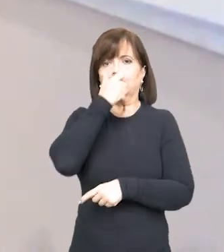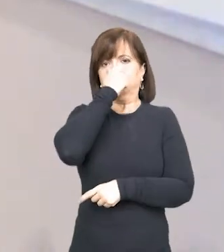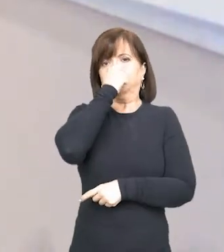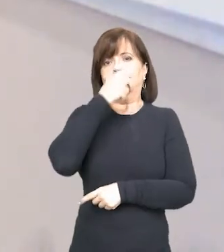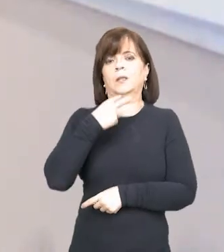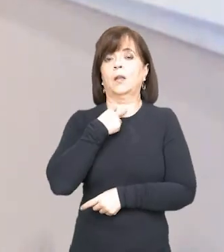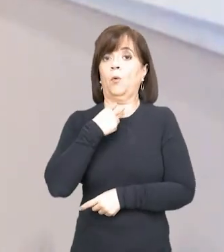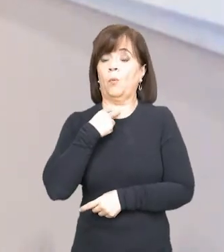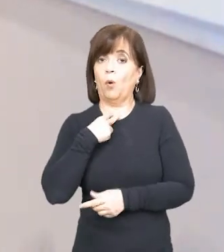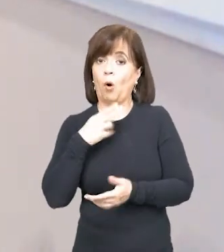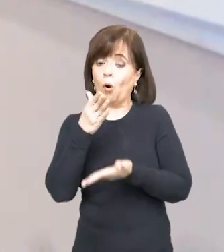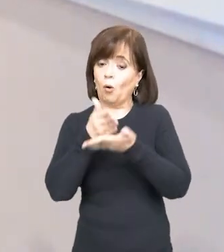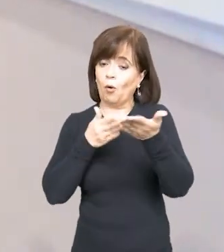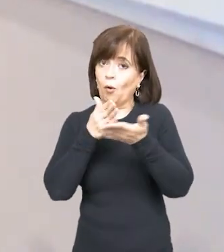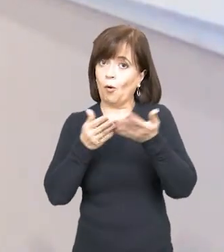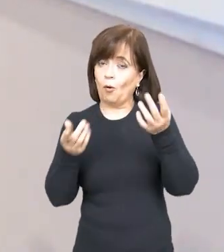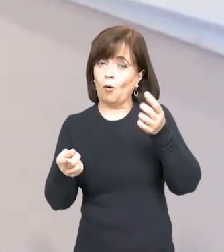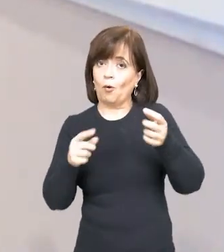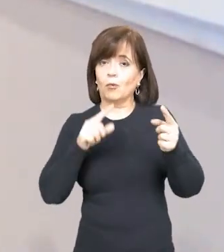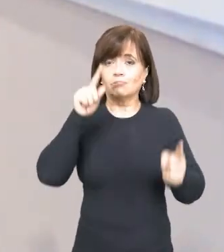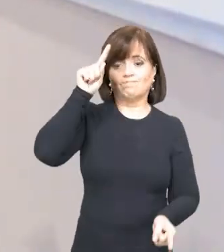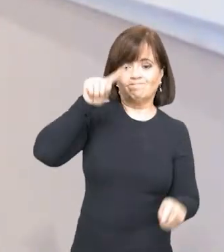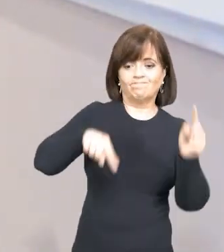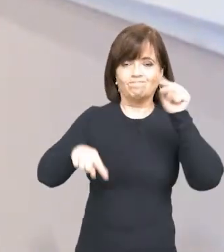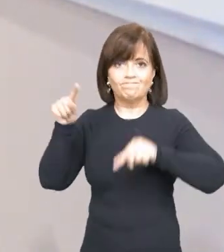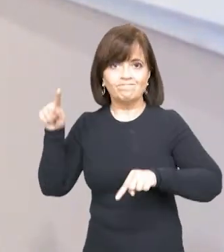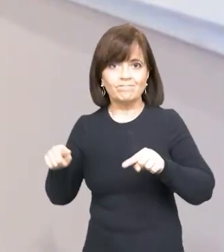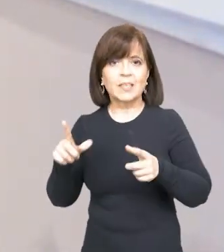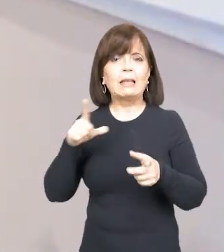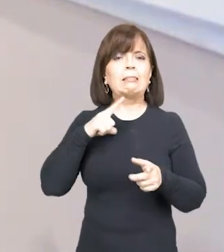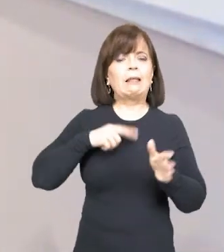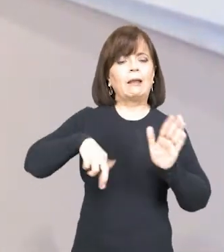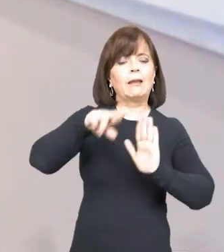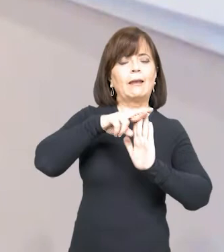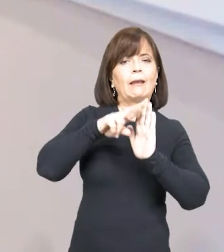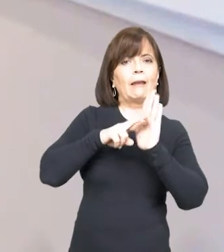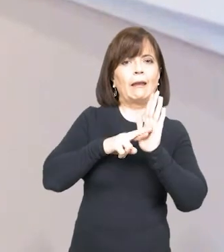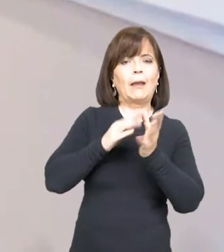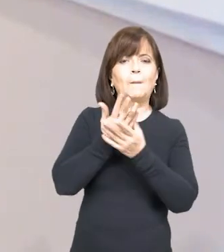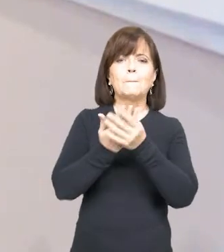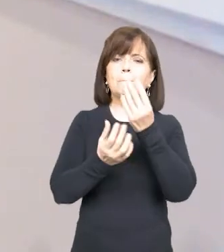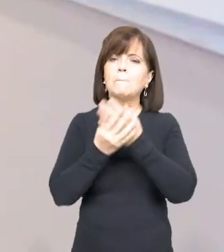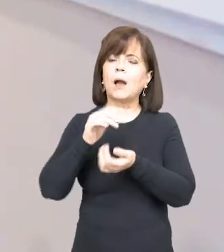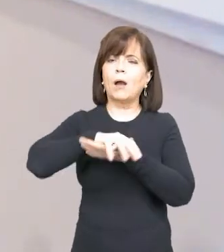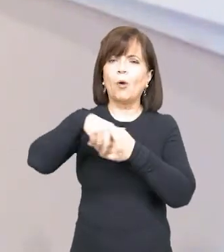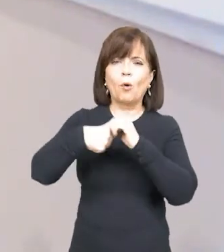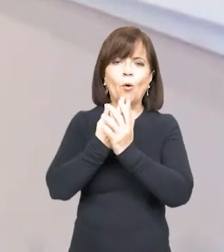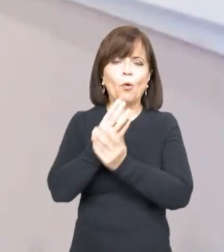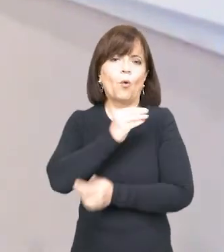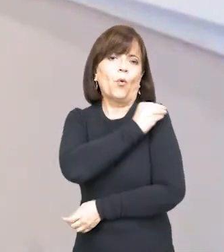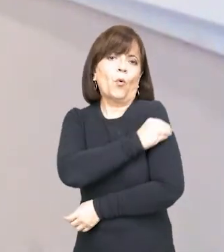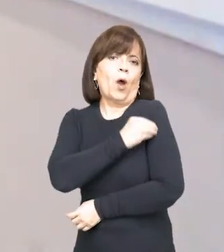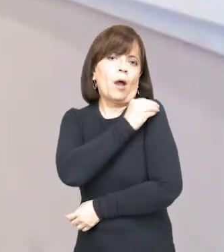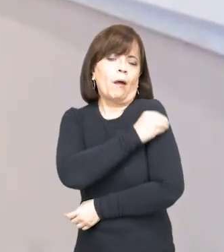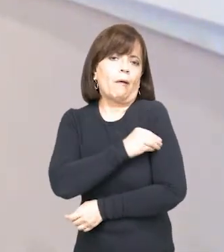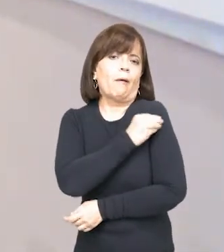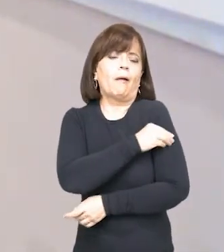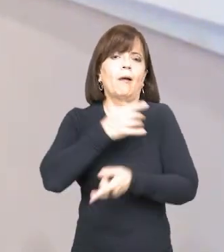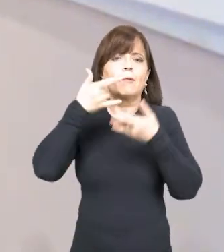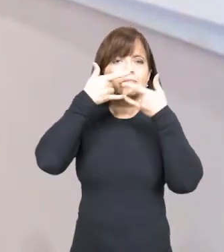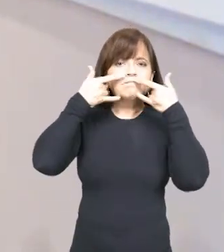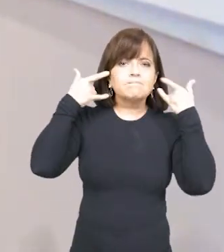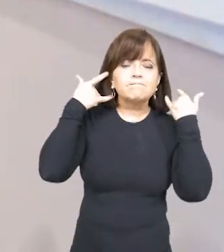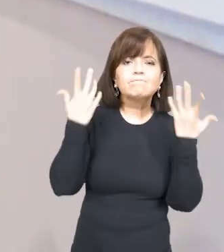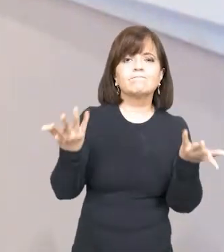das salas, com todas as regras de ouro, lavagem de mãos, álcool em gel, higiene,